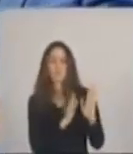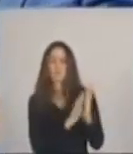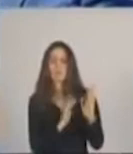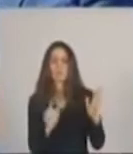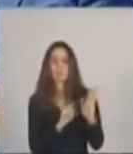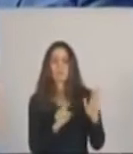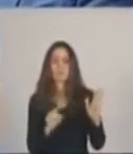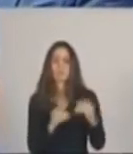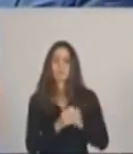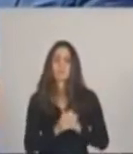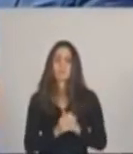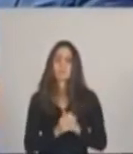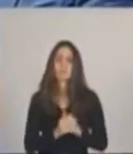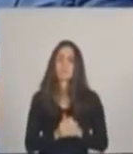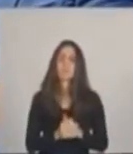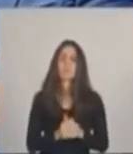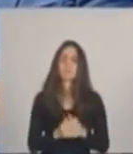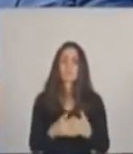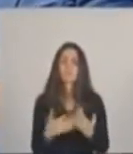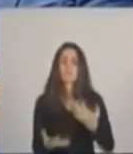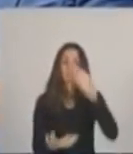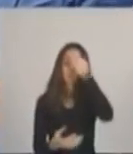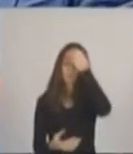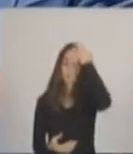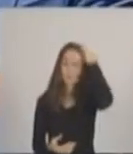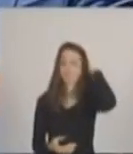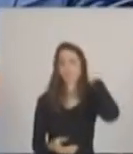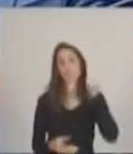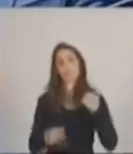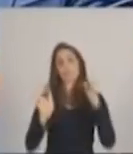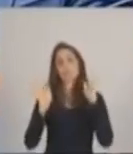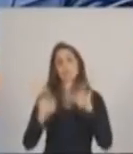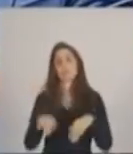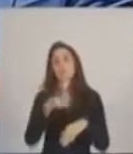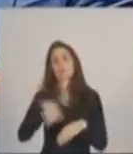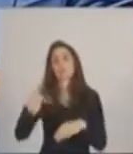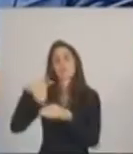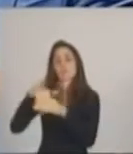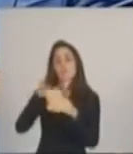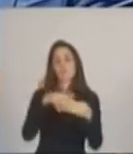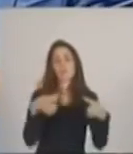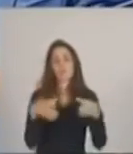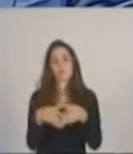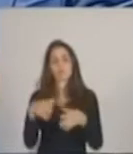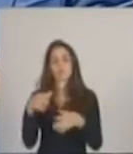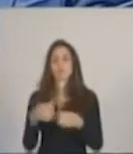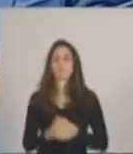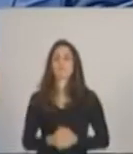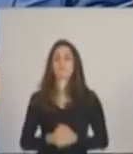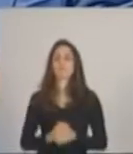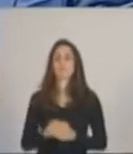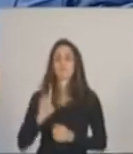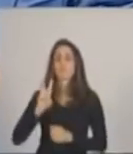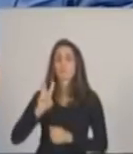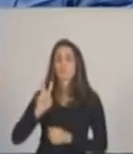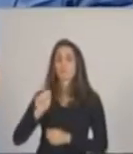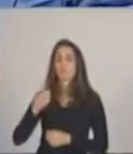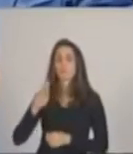nesse sentido. Mas, encerrada a discussão, eu vou colher os votos na comissão. Deputado Vandinho Leite, como